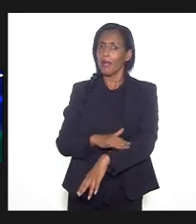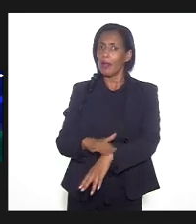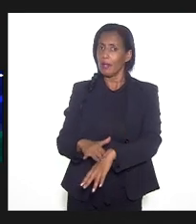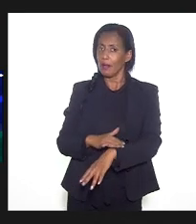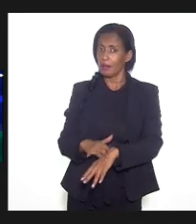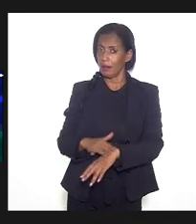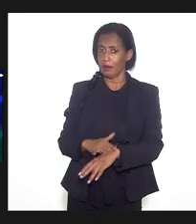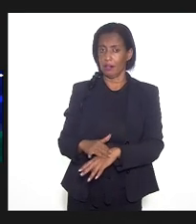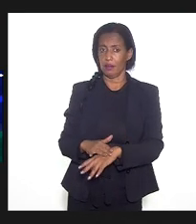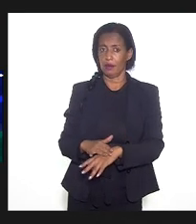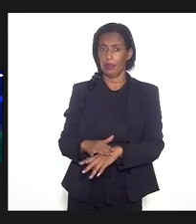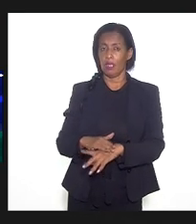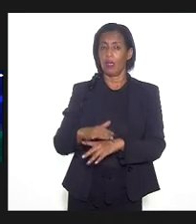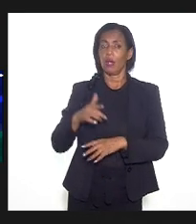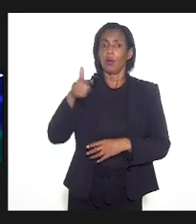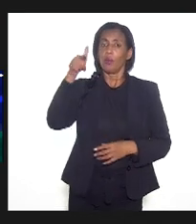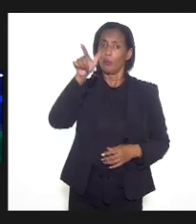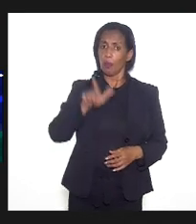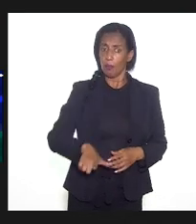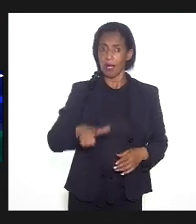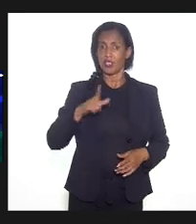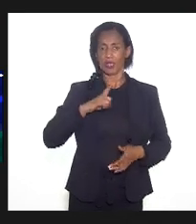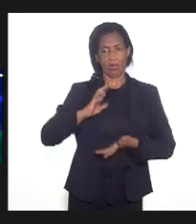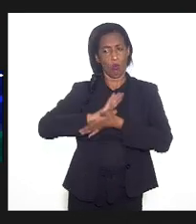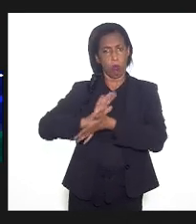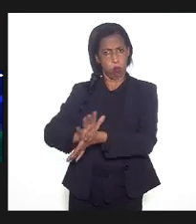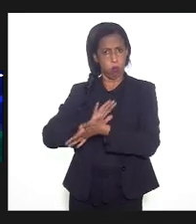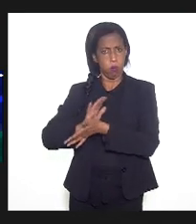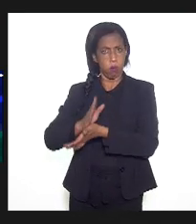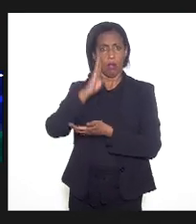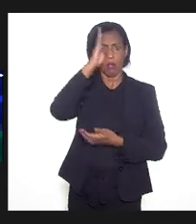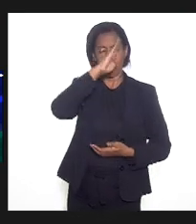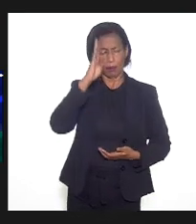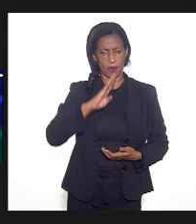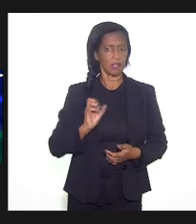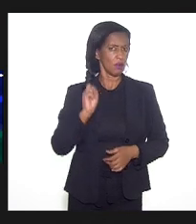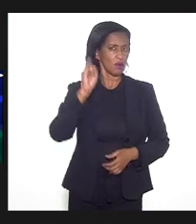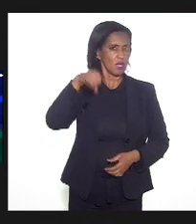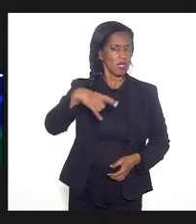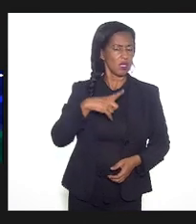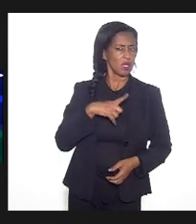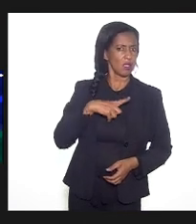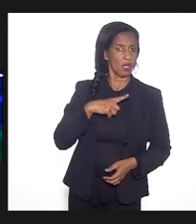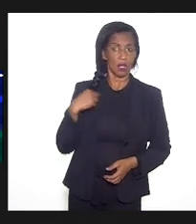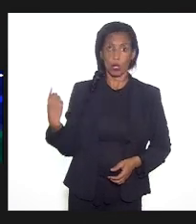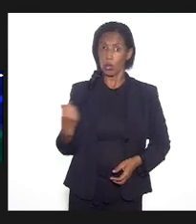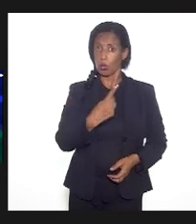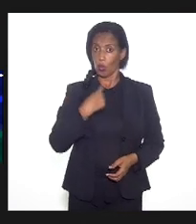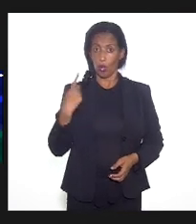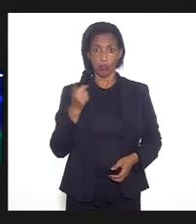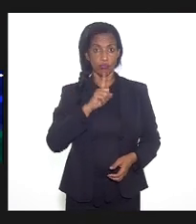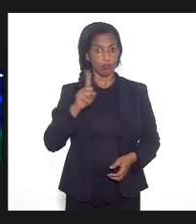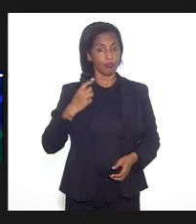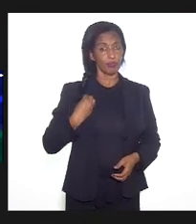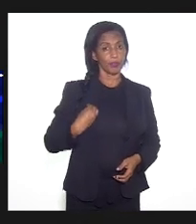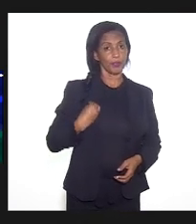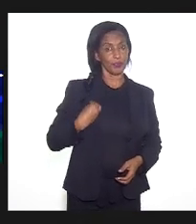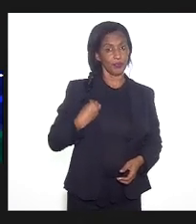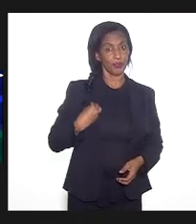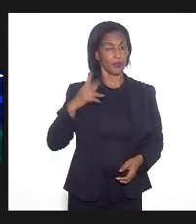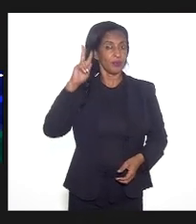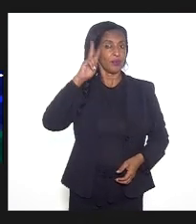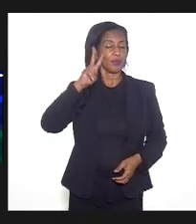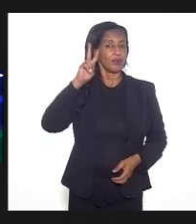que, por mais que exista, sim, racismo no Brasil, nós não vivemos, em nenhum momento da nossa